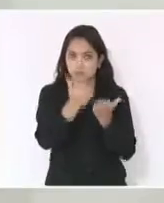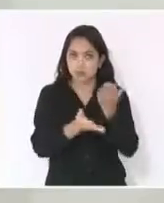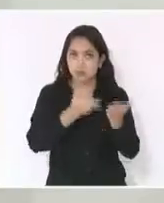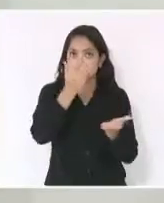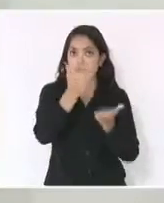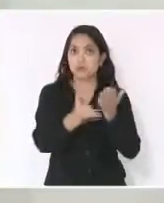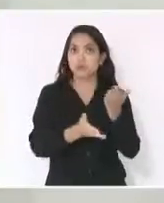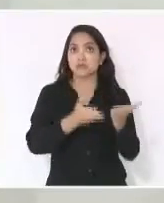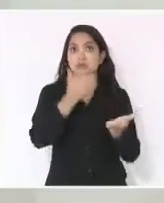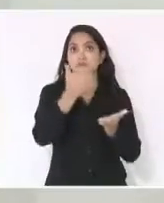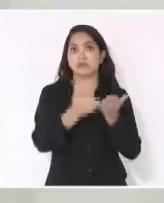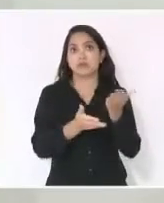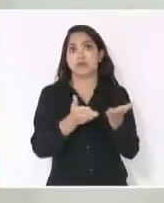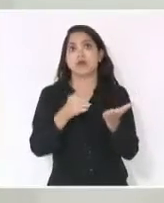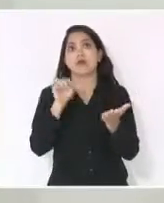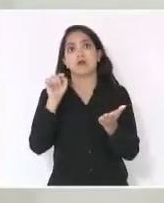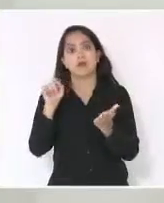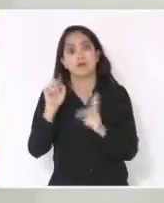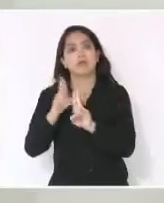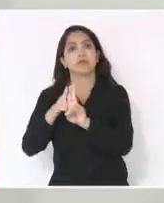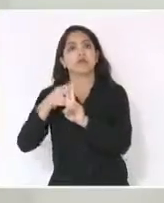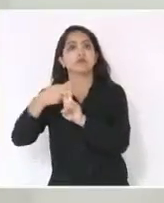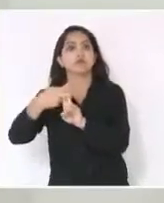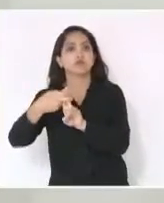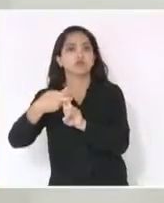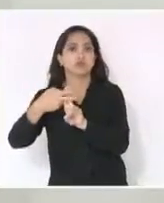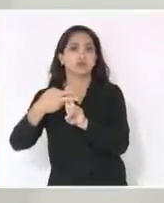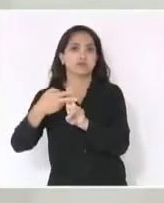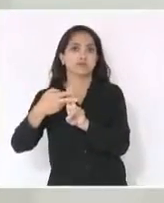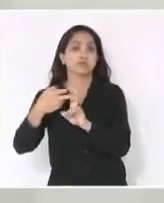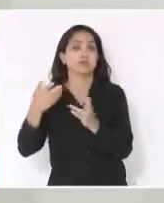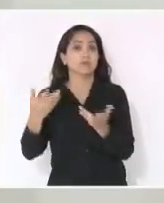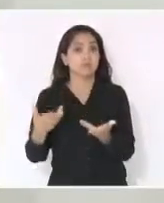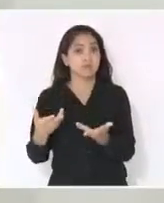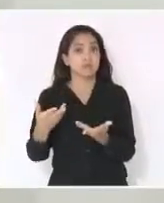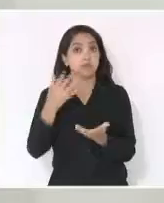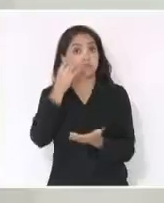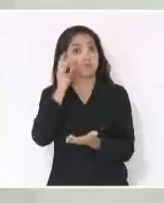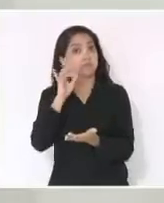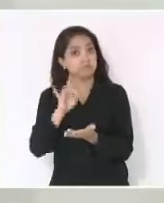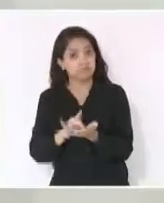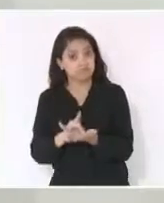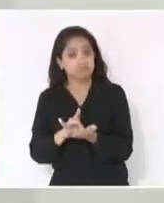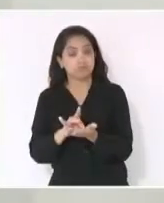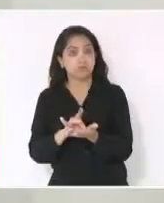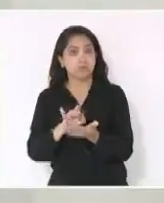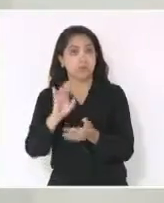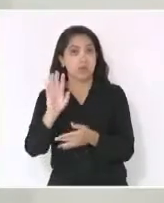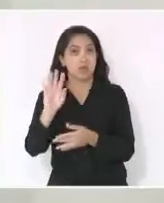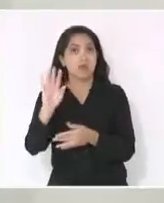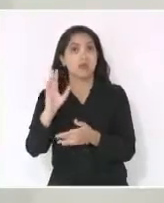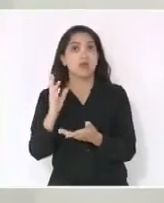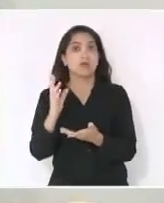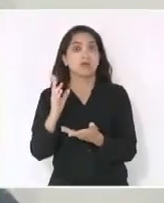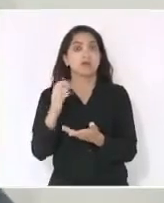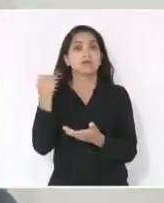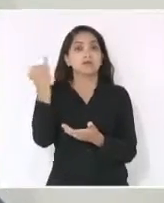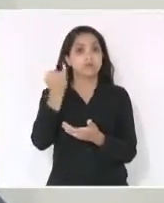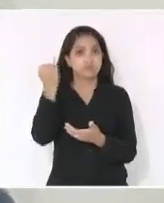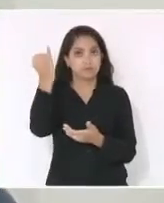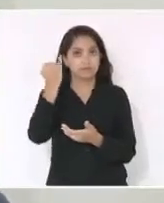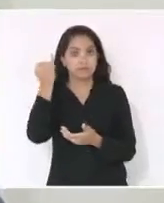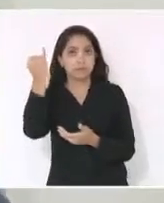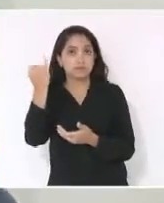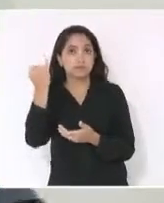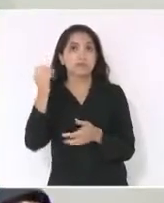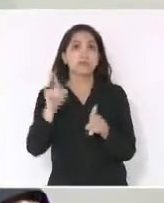é pelo sus então é uma questão a ser reconhecida aliás uma coisa importante pra gente vê aí pela frente a